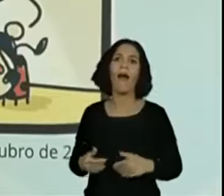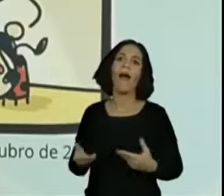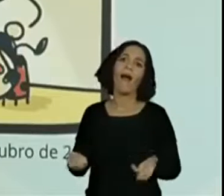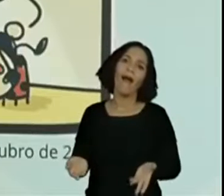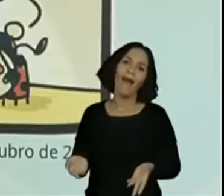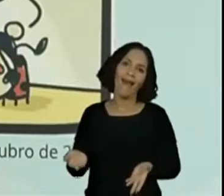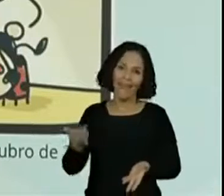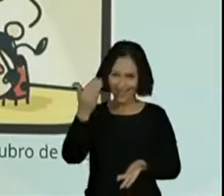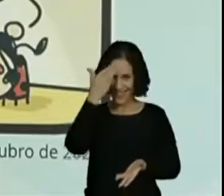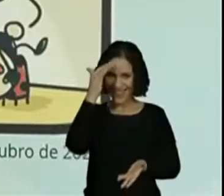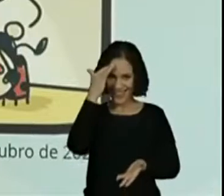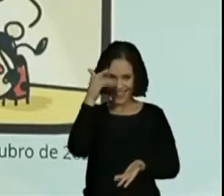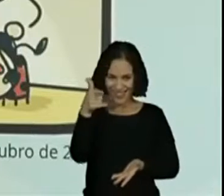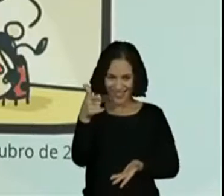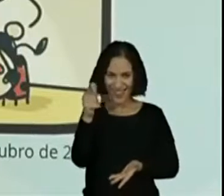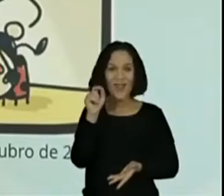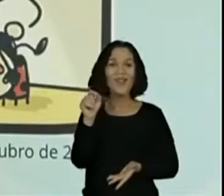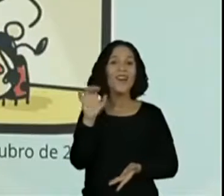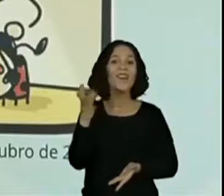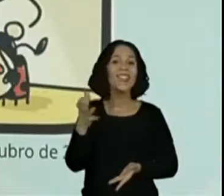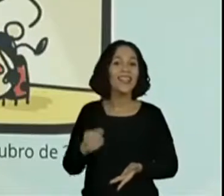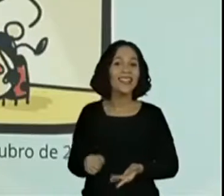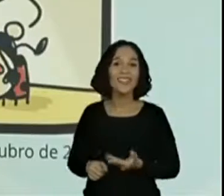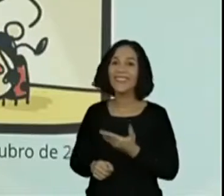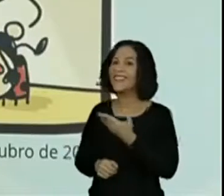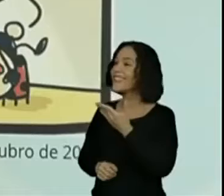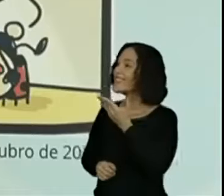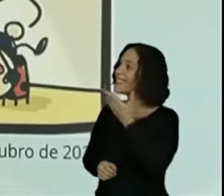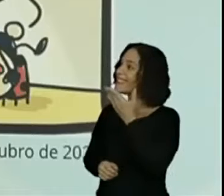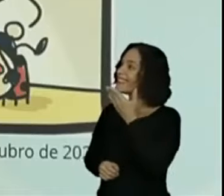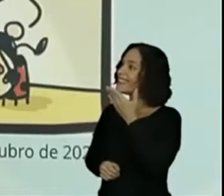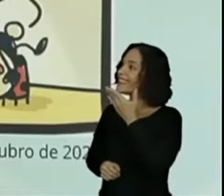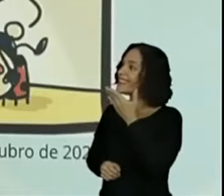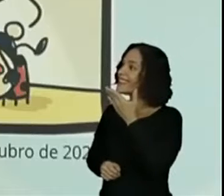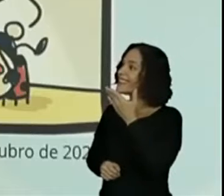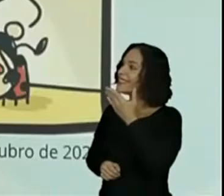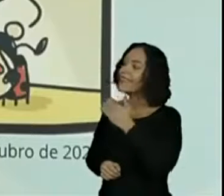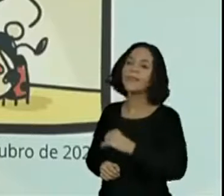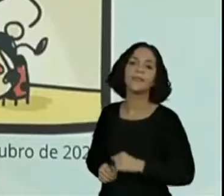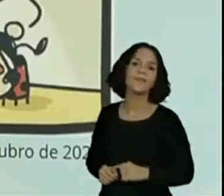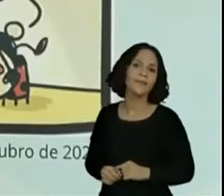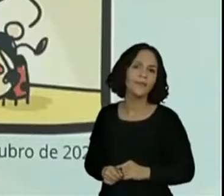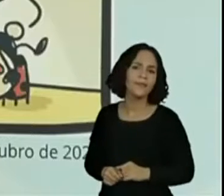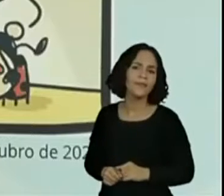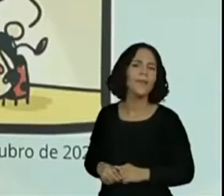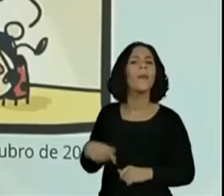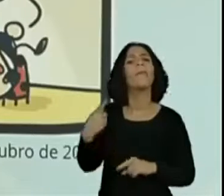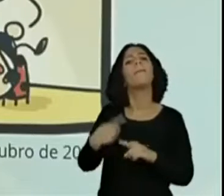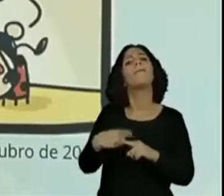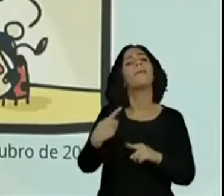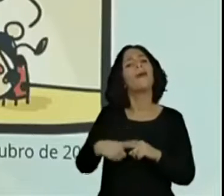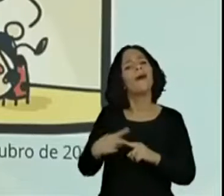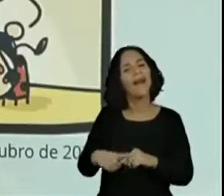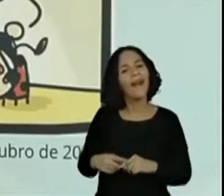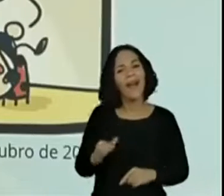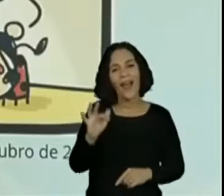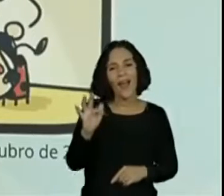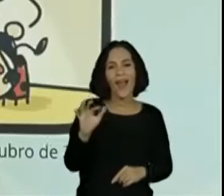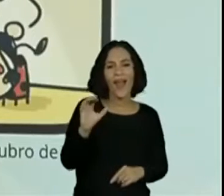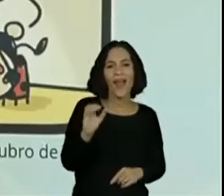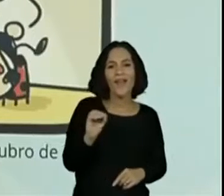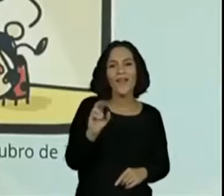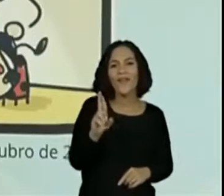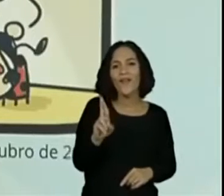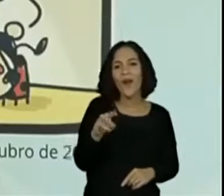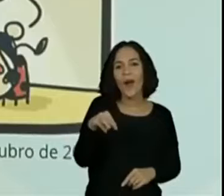Ah, vocês perceberam o que eu percebi, Turminha? E agora? Por que que ela tá com formigamento? Onde